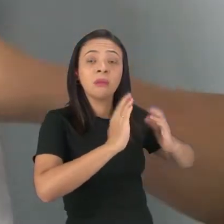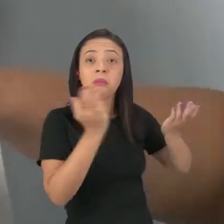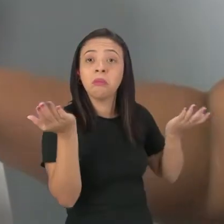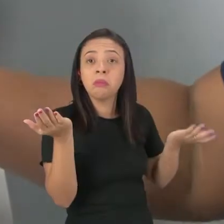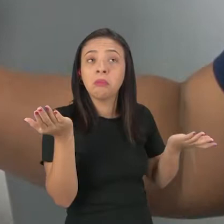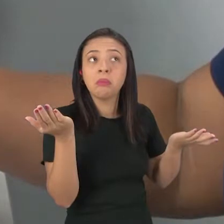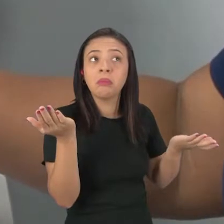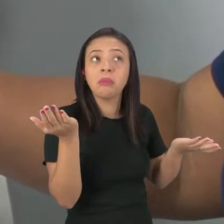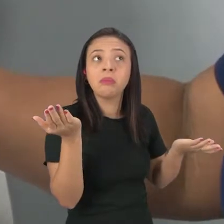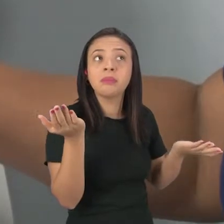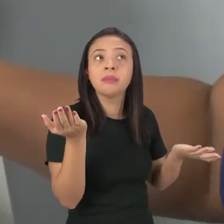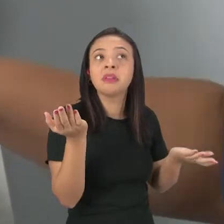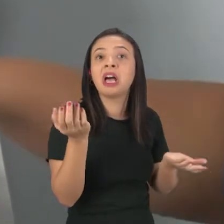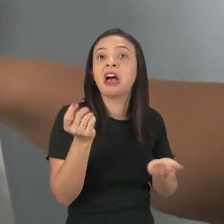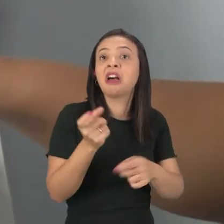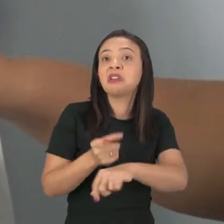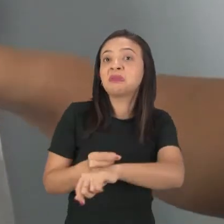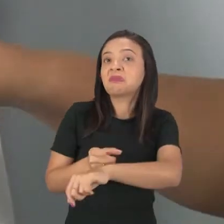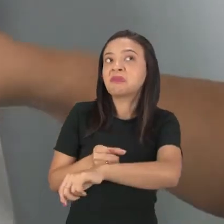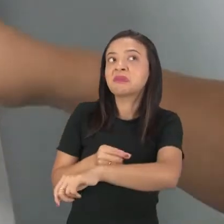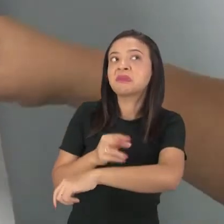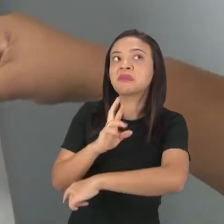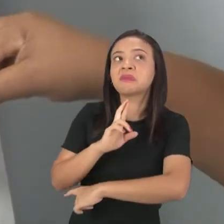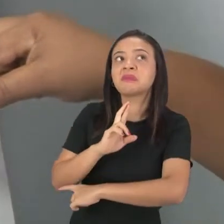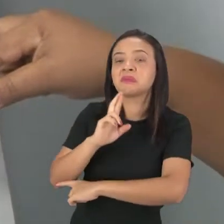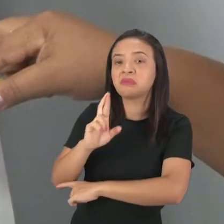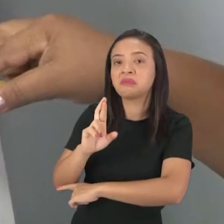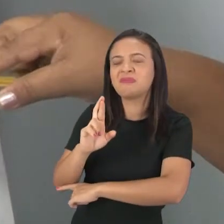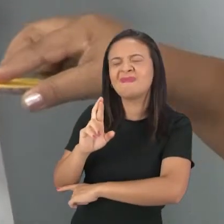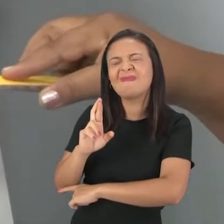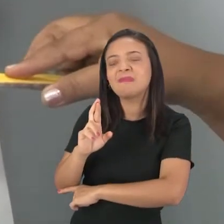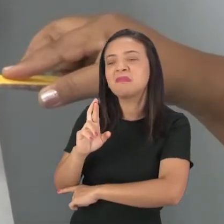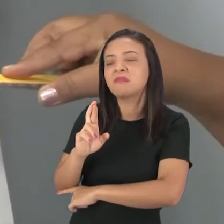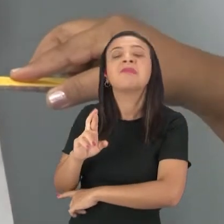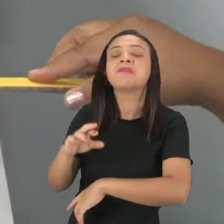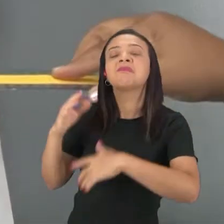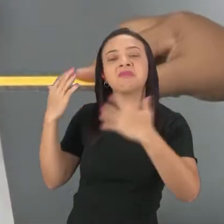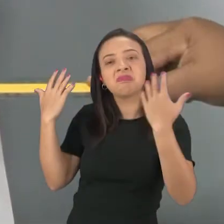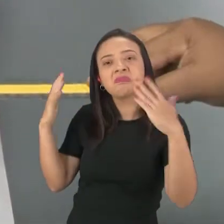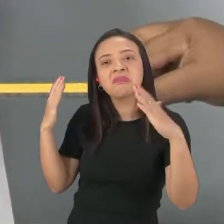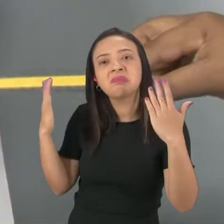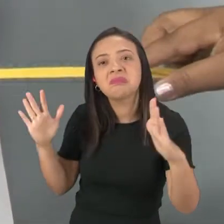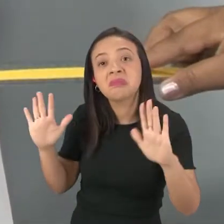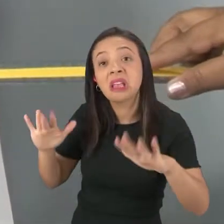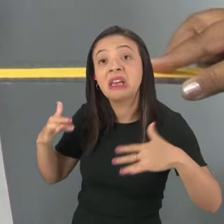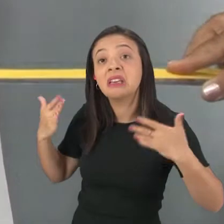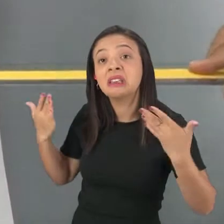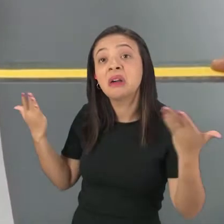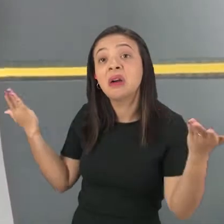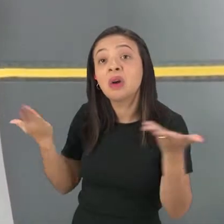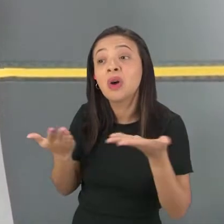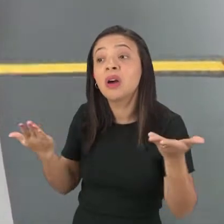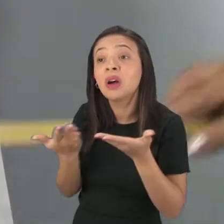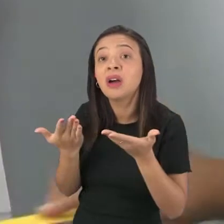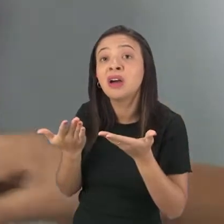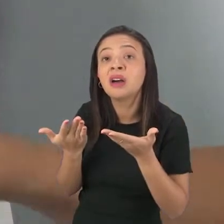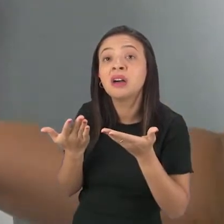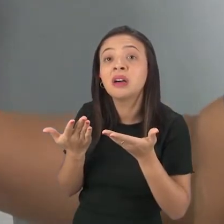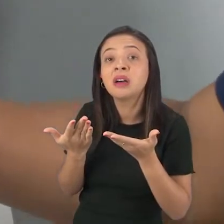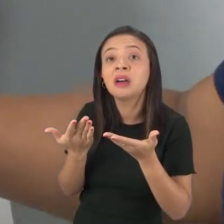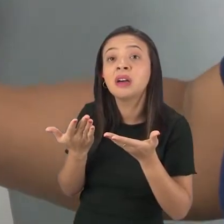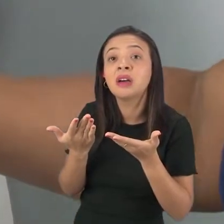cigarra EA formiga respondeu muito bem os